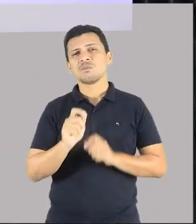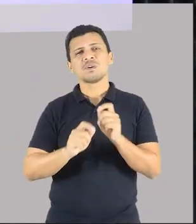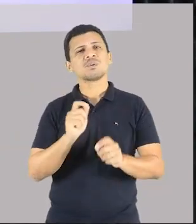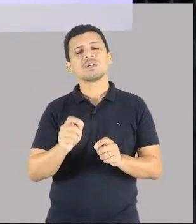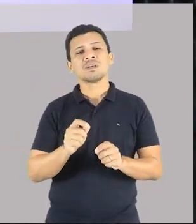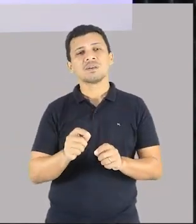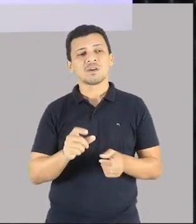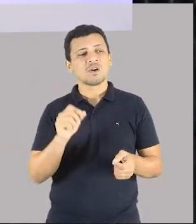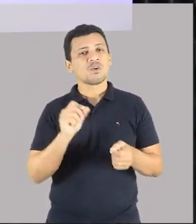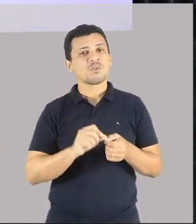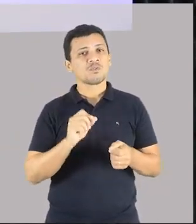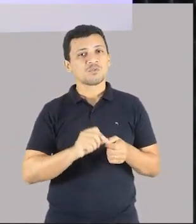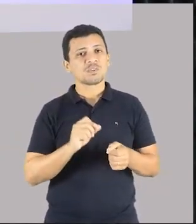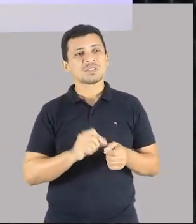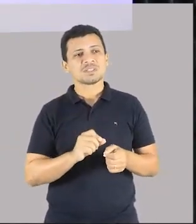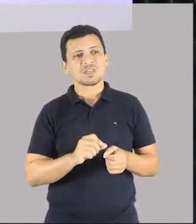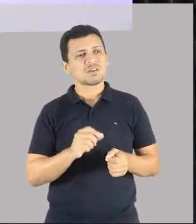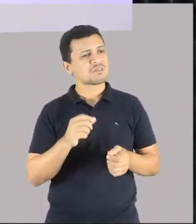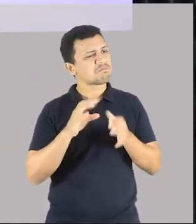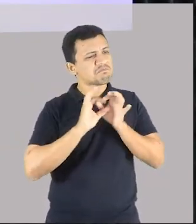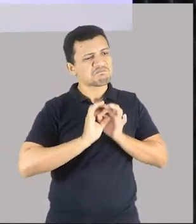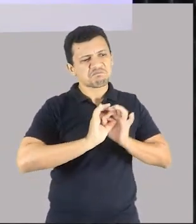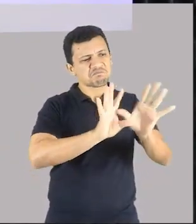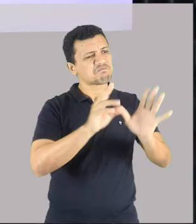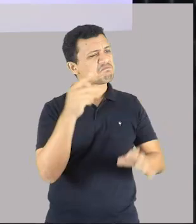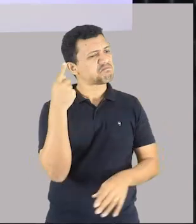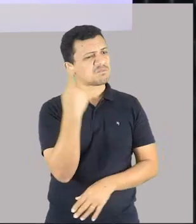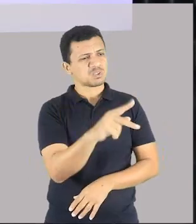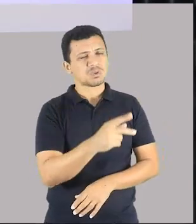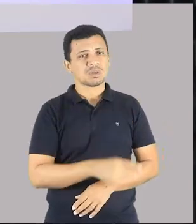você pode fazer o que você quiser,